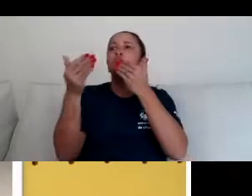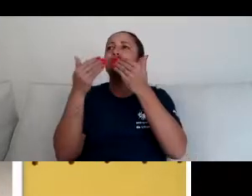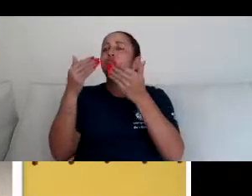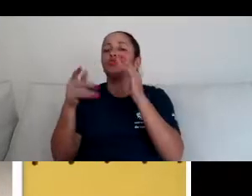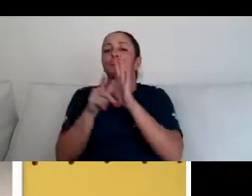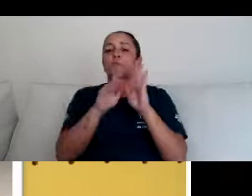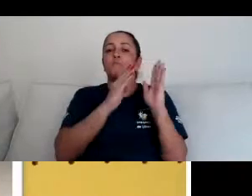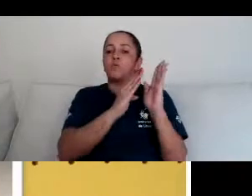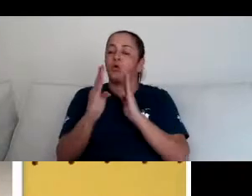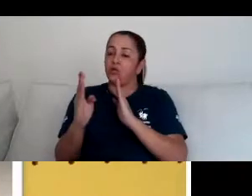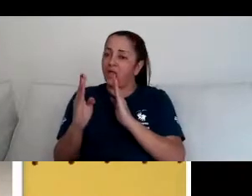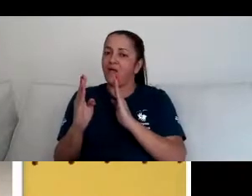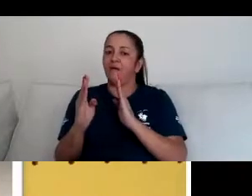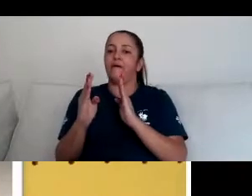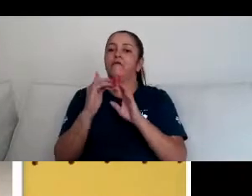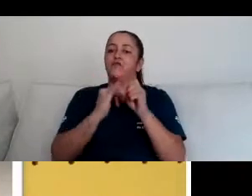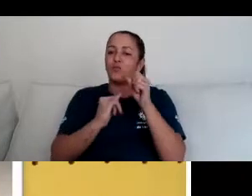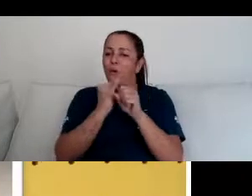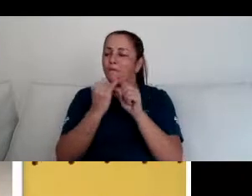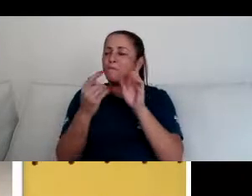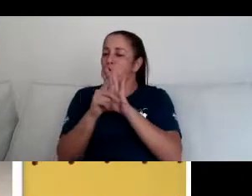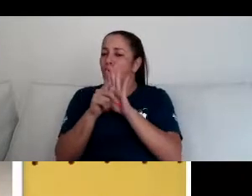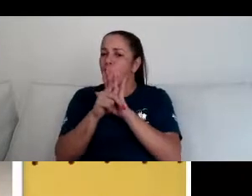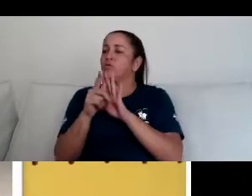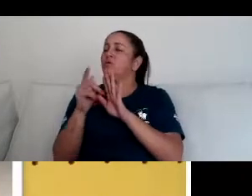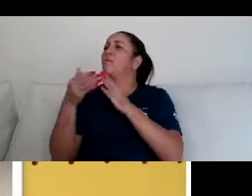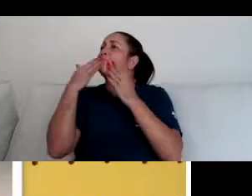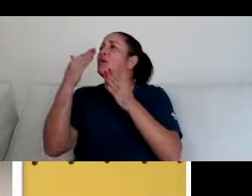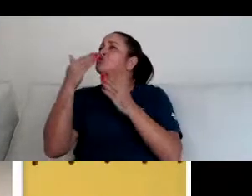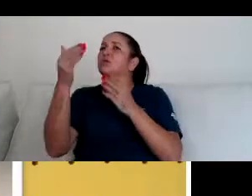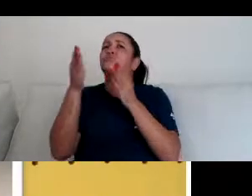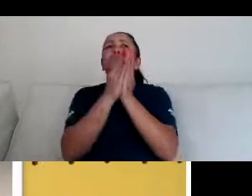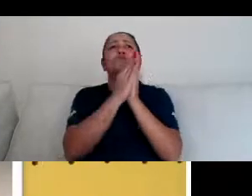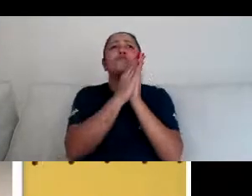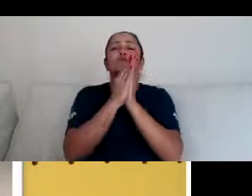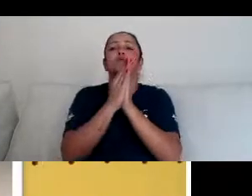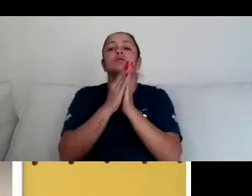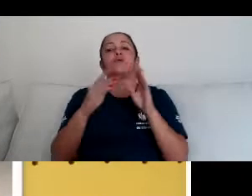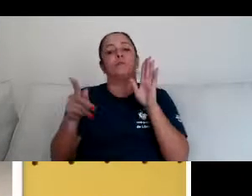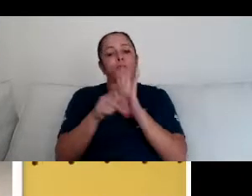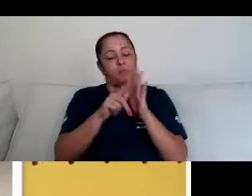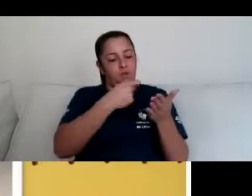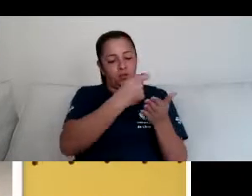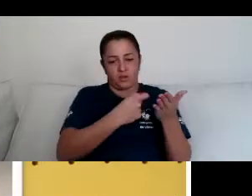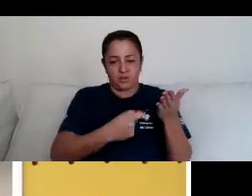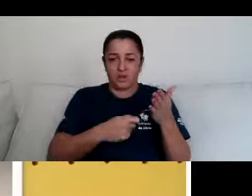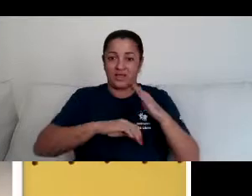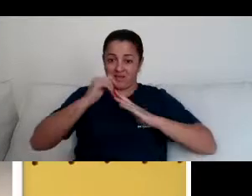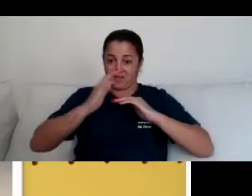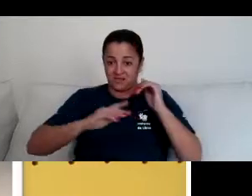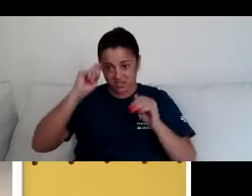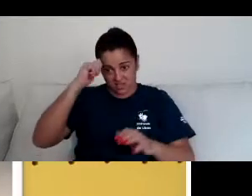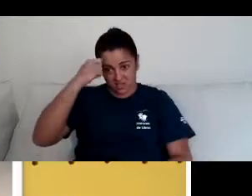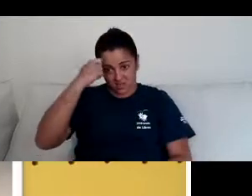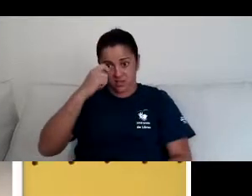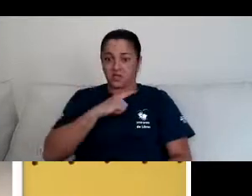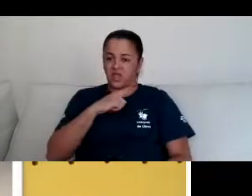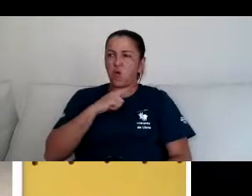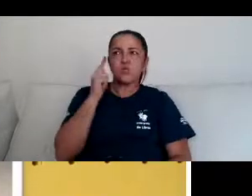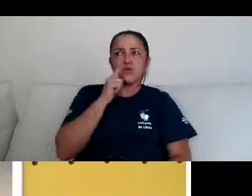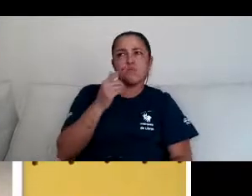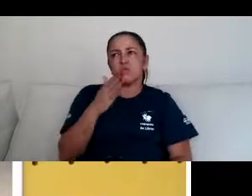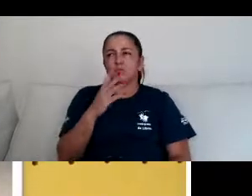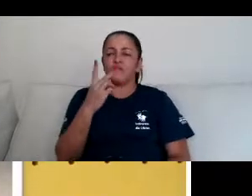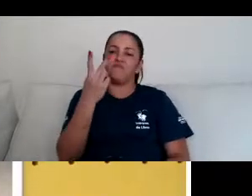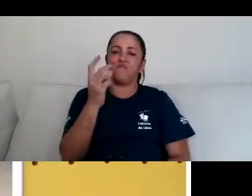negras para a biblioteca da escola. E funcionou. Recebemos algo em torno de 20 livros vindos